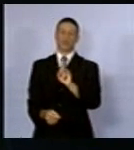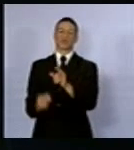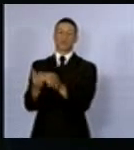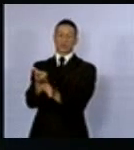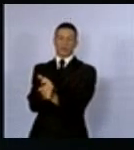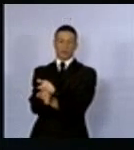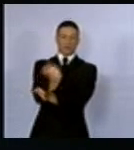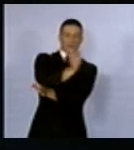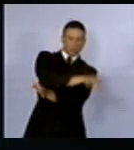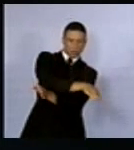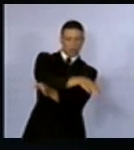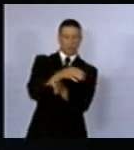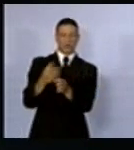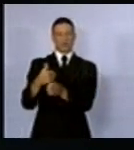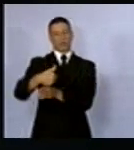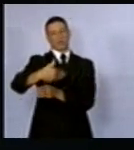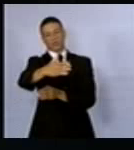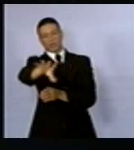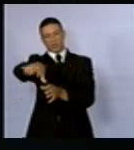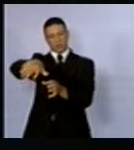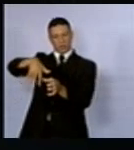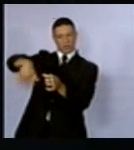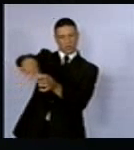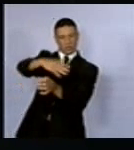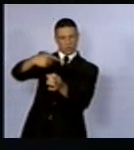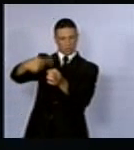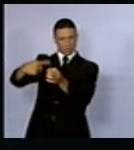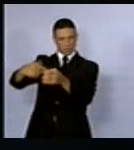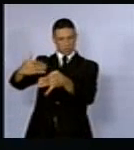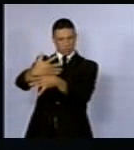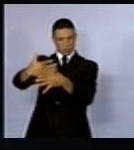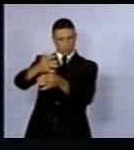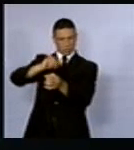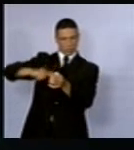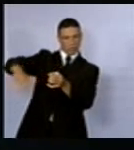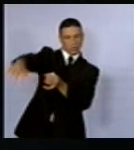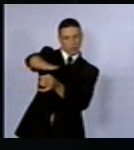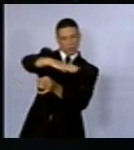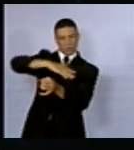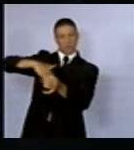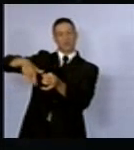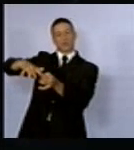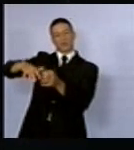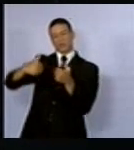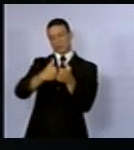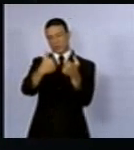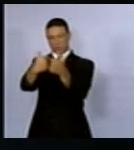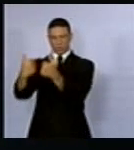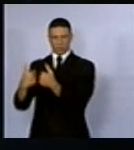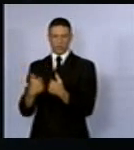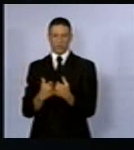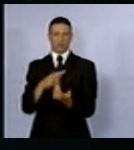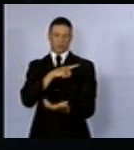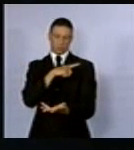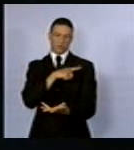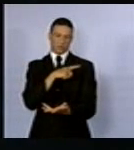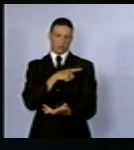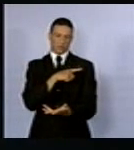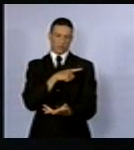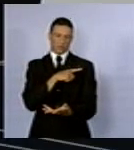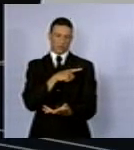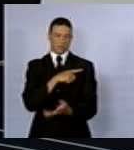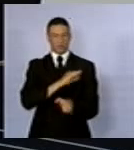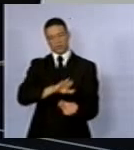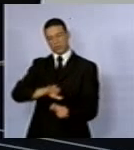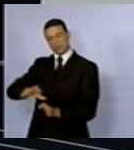capilaridade das linhas de transmissão distribuidoras, mas também dali se aproximam. Qual